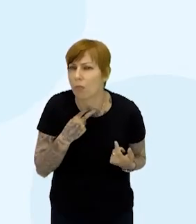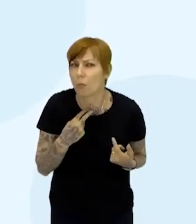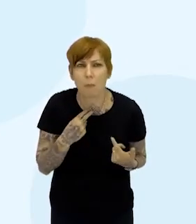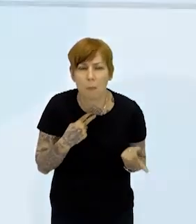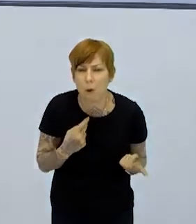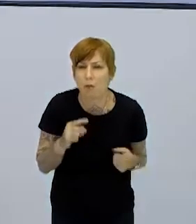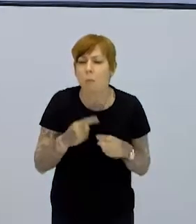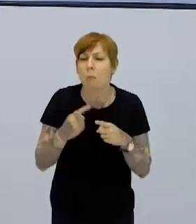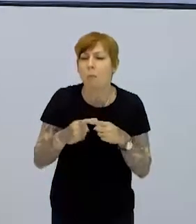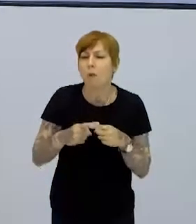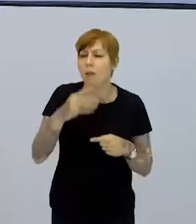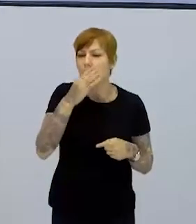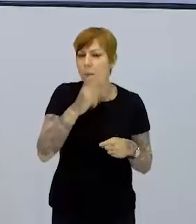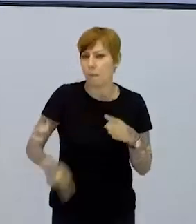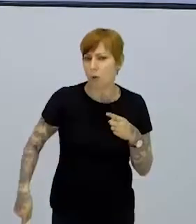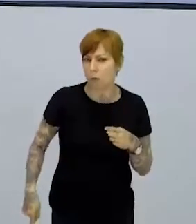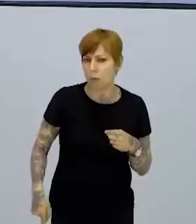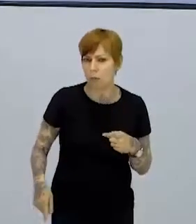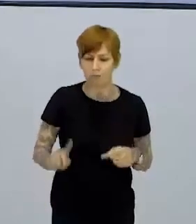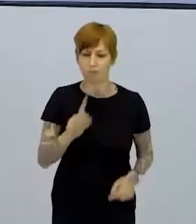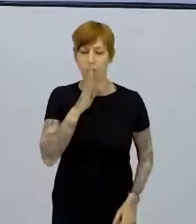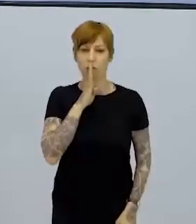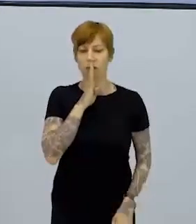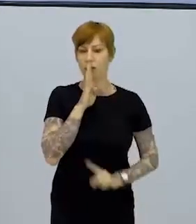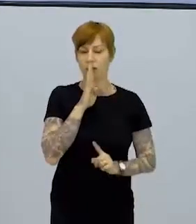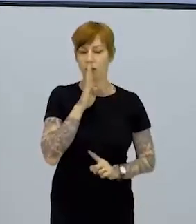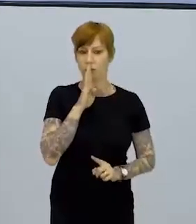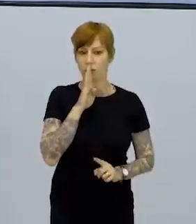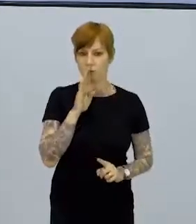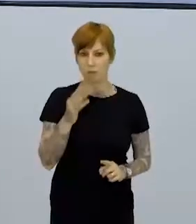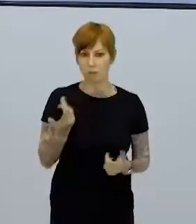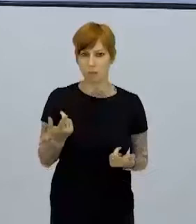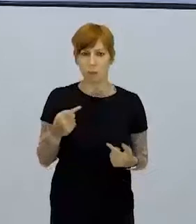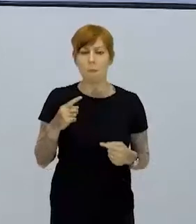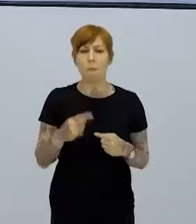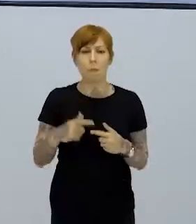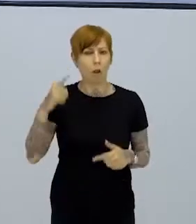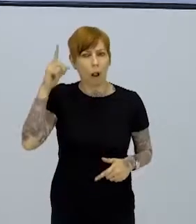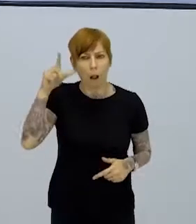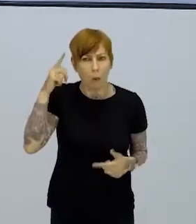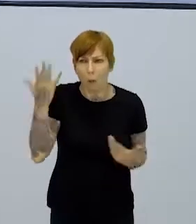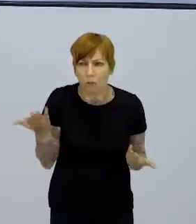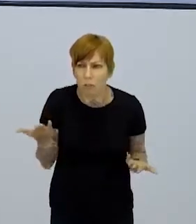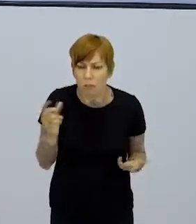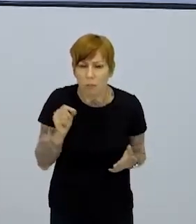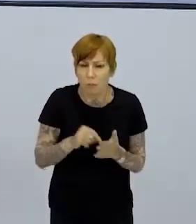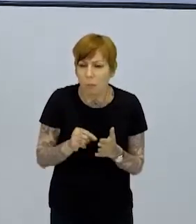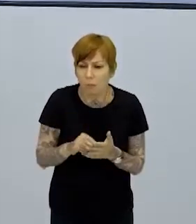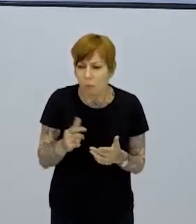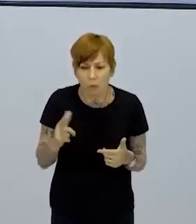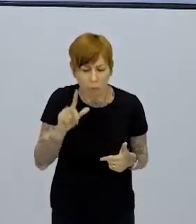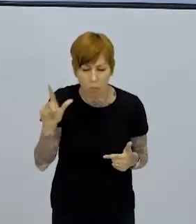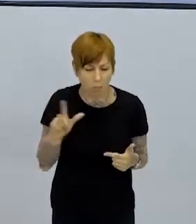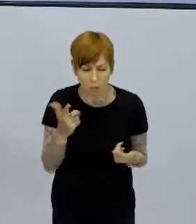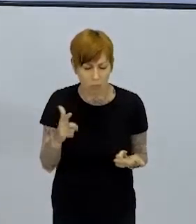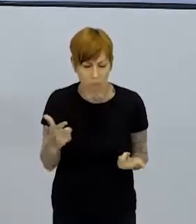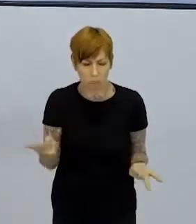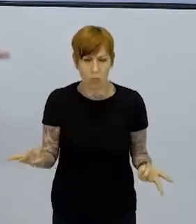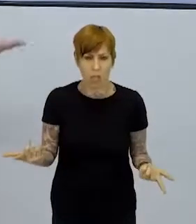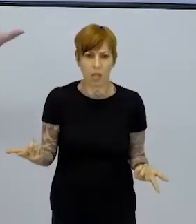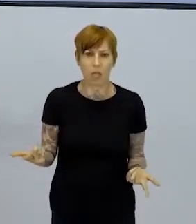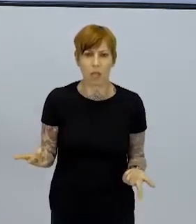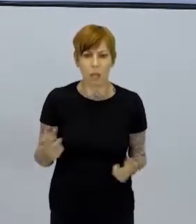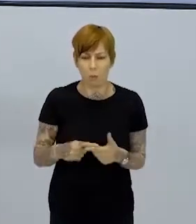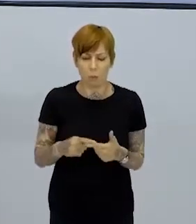batom, tá? Tipo, pra você faz sentido. Pra mim, não tem lógica que explique eu não poder usar batom, né? Eu vou dizer pra mim, a minha indignação